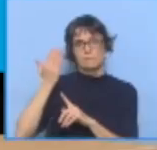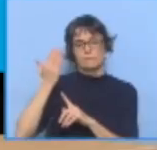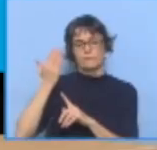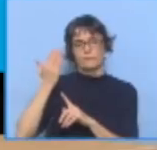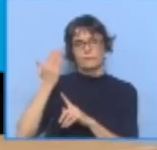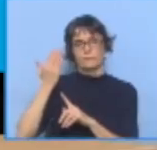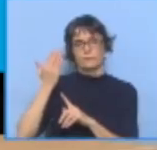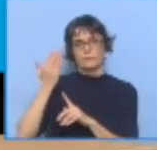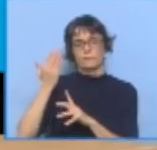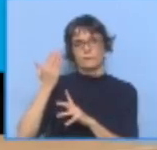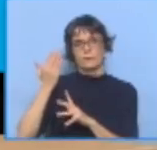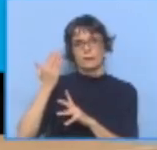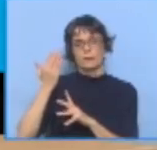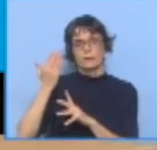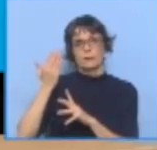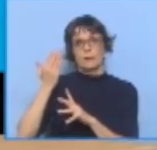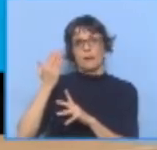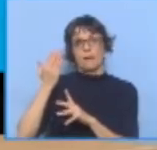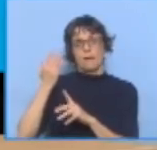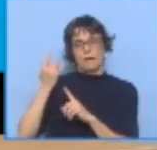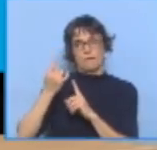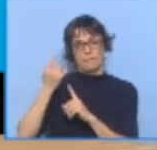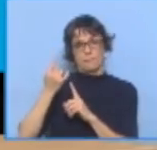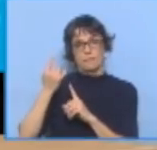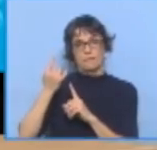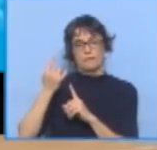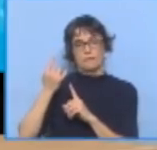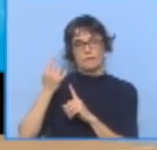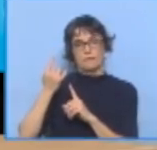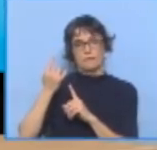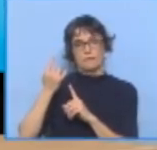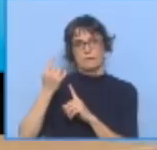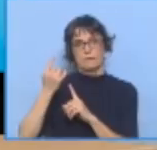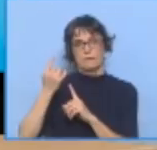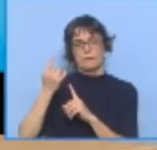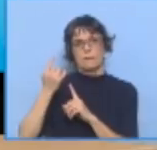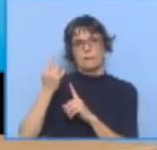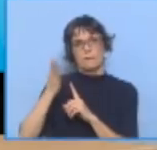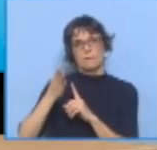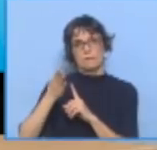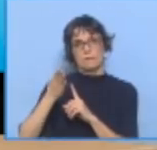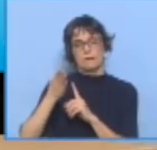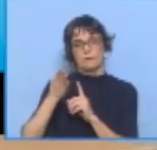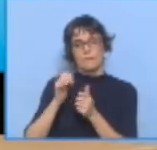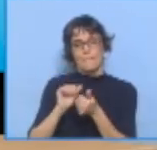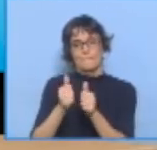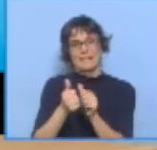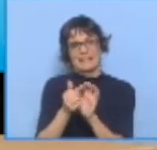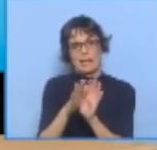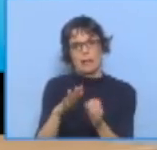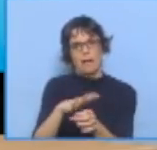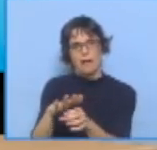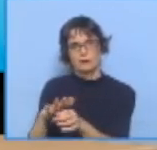por fidelidade ao próprio princípio, exige, de facto, uma adaptação às circunstâncias.